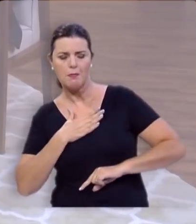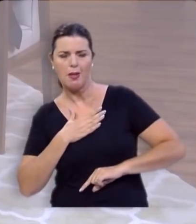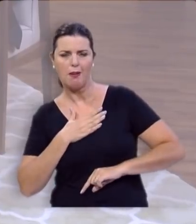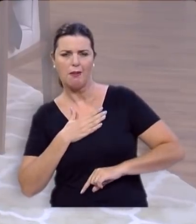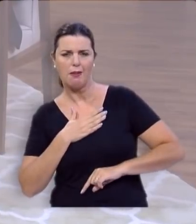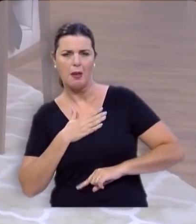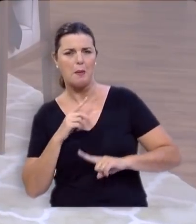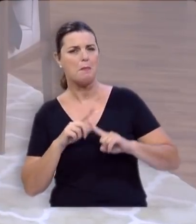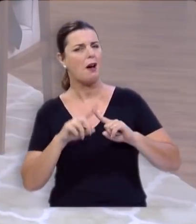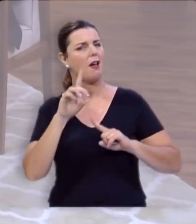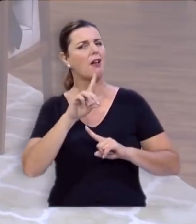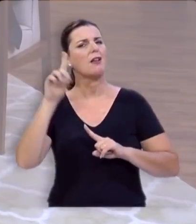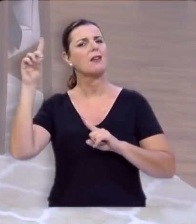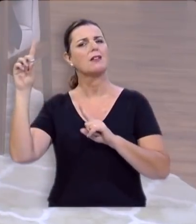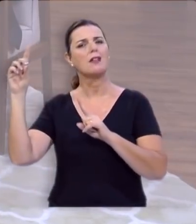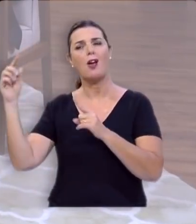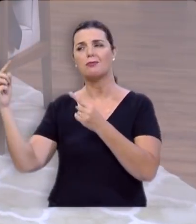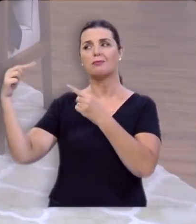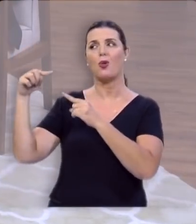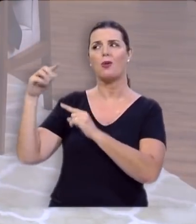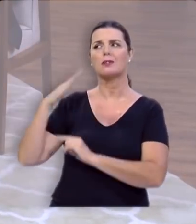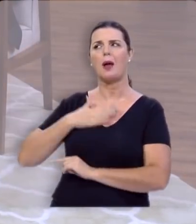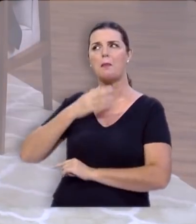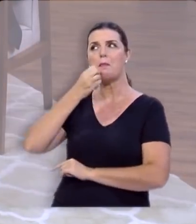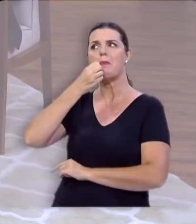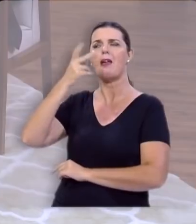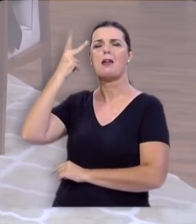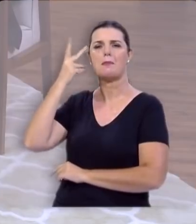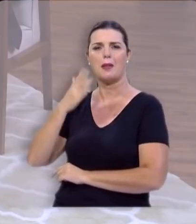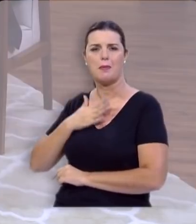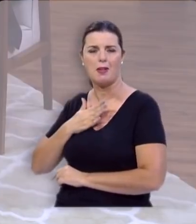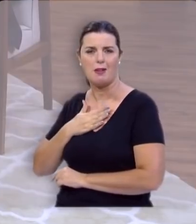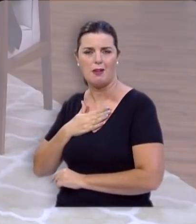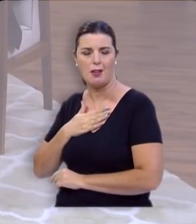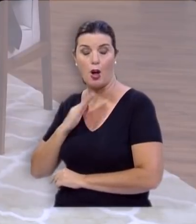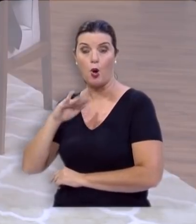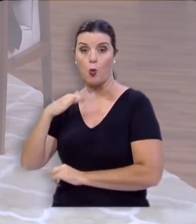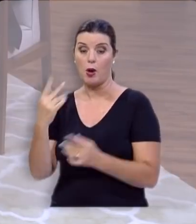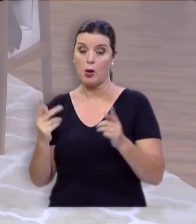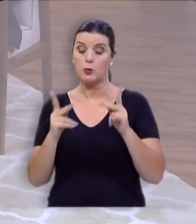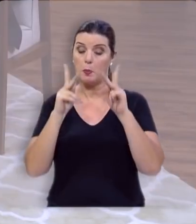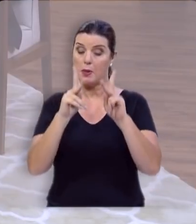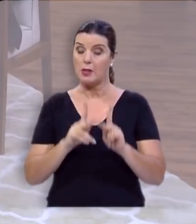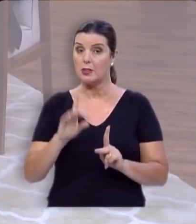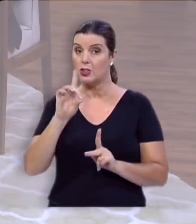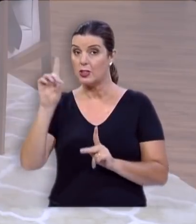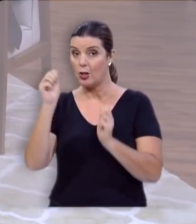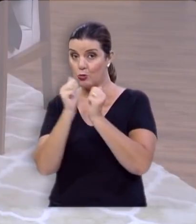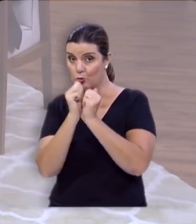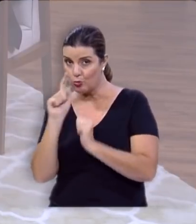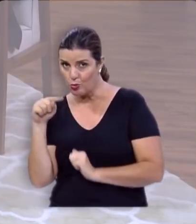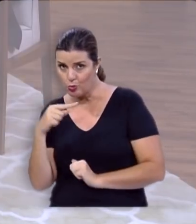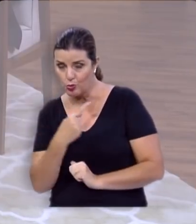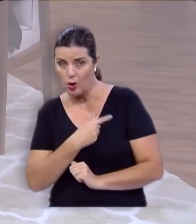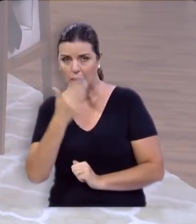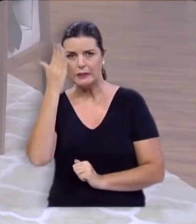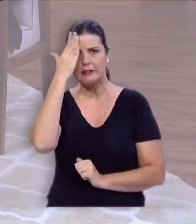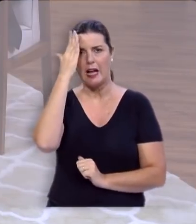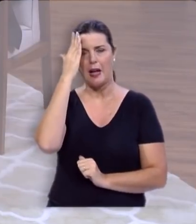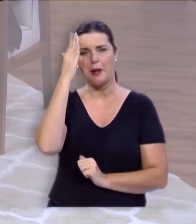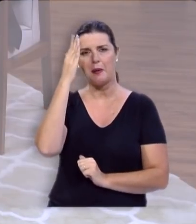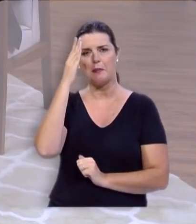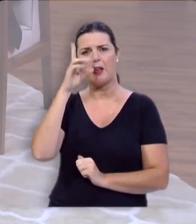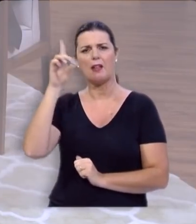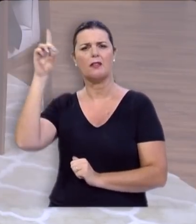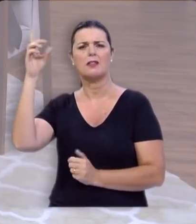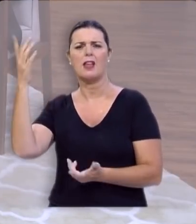contra mim, mas Deus intentou o bem. Quando nós temos a presença de Deus na nossa vida, nós sabemos que a Bíblia diz que Deus